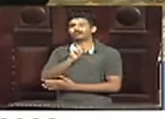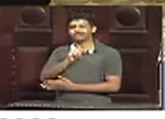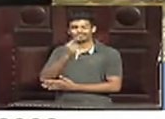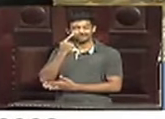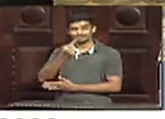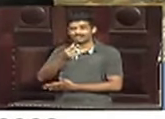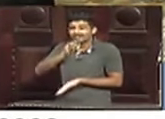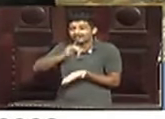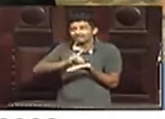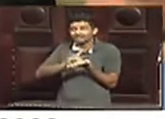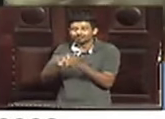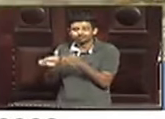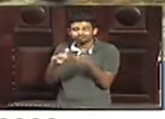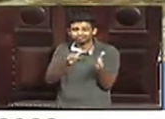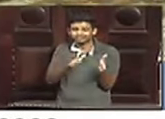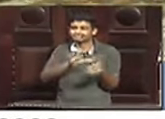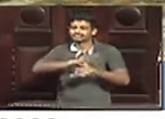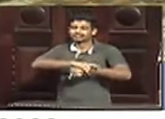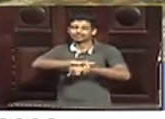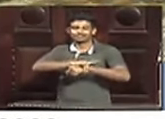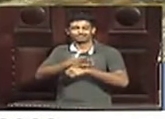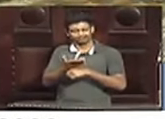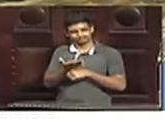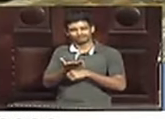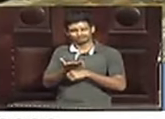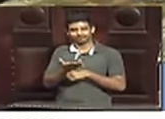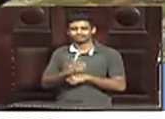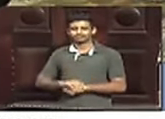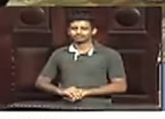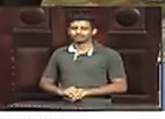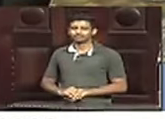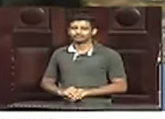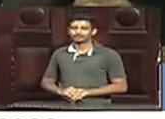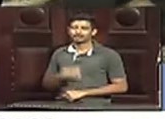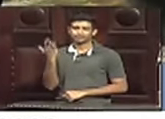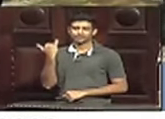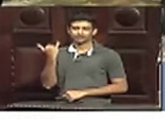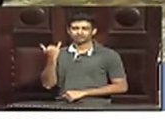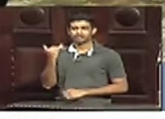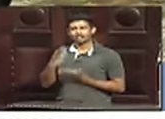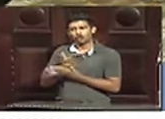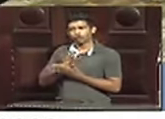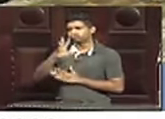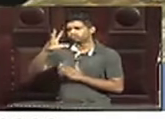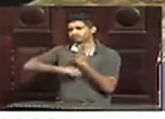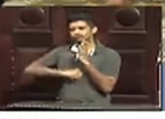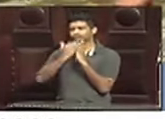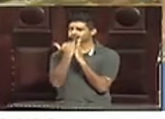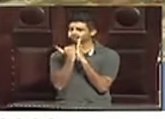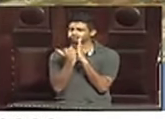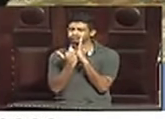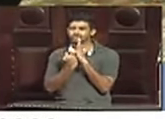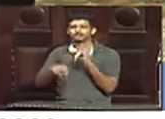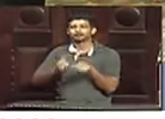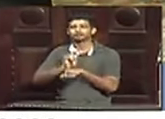segurança que foram adotadas nas últimas décadas no estado do Rio de